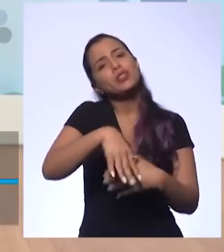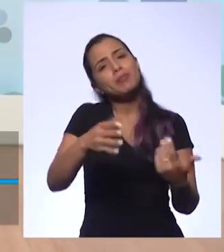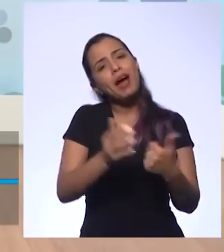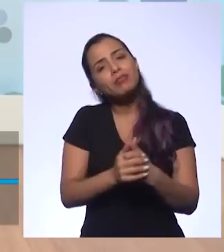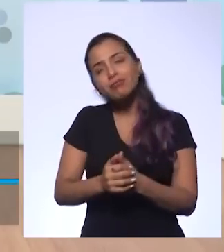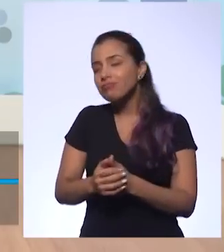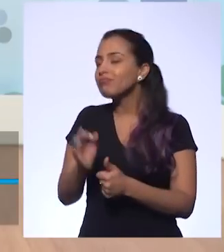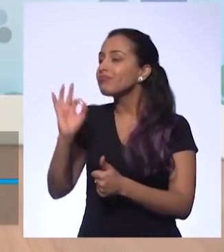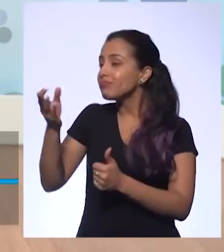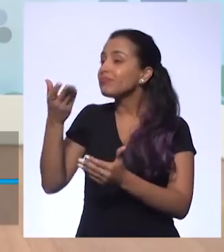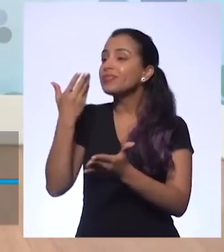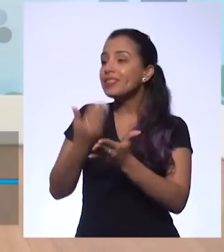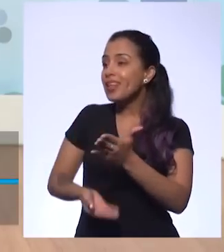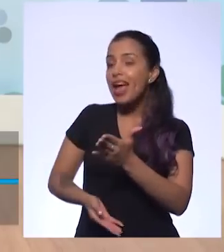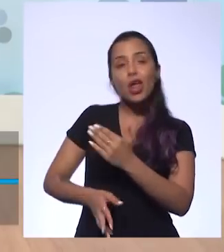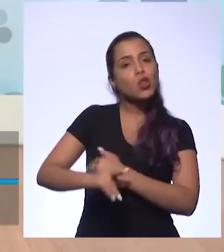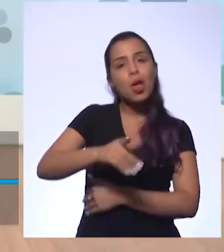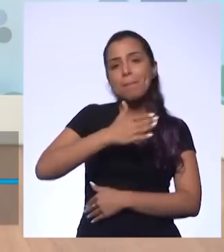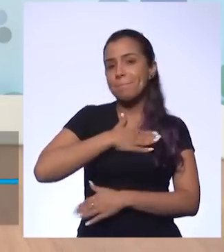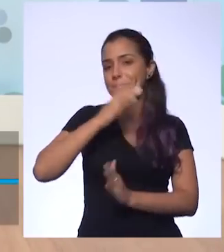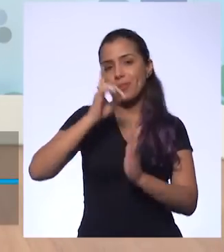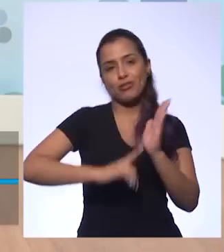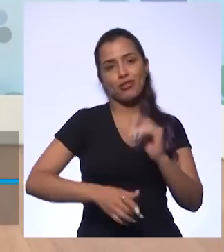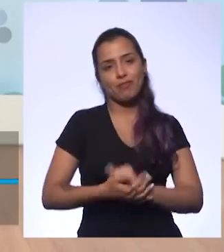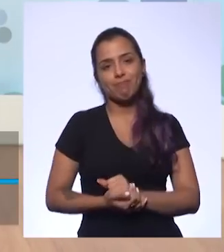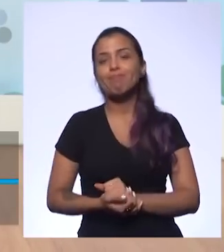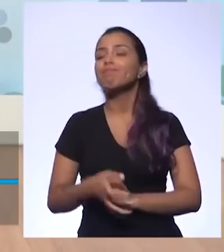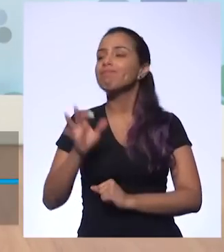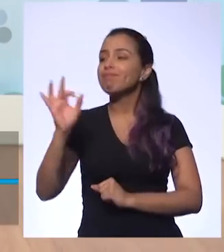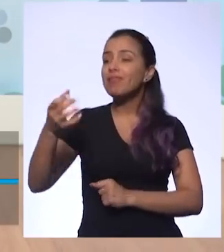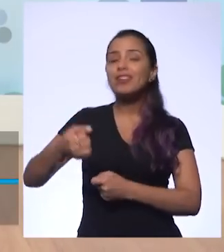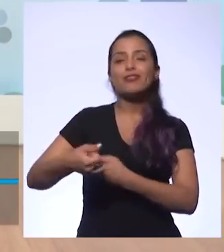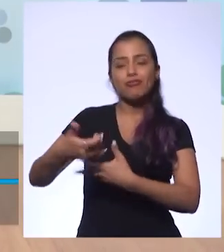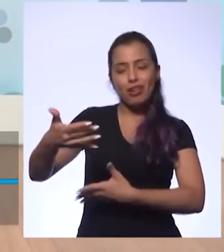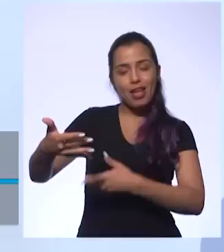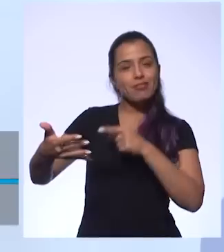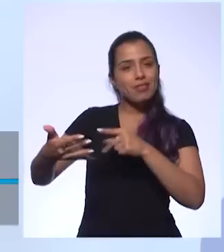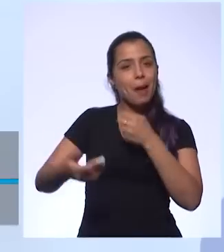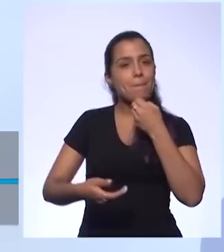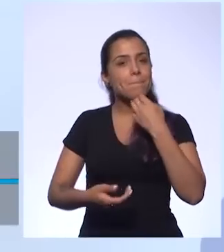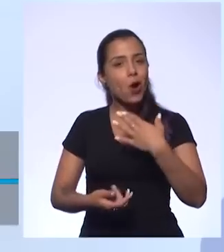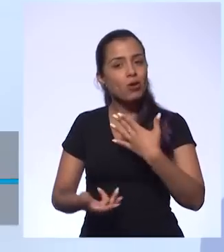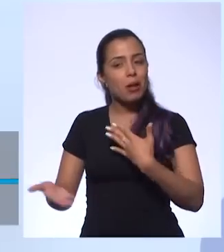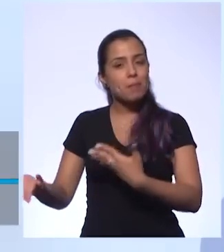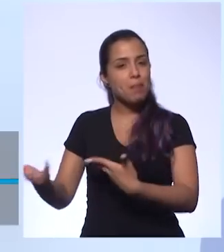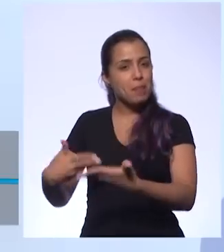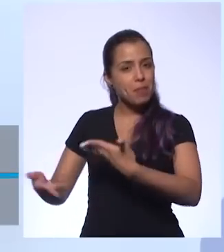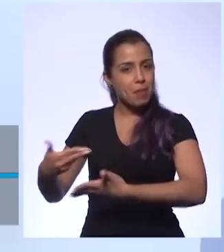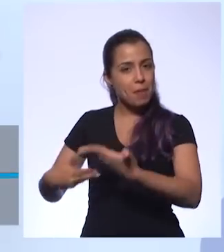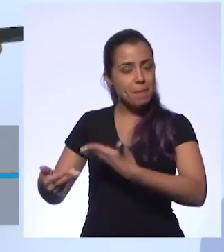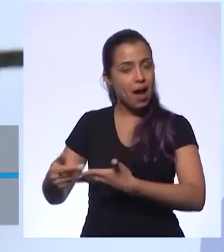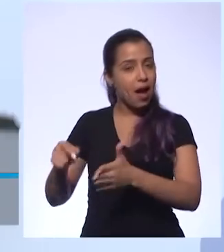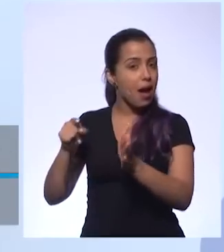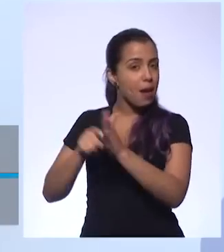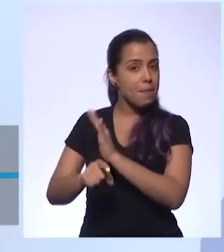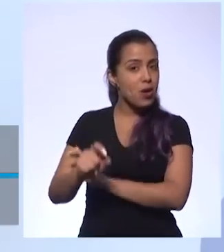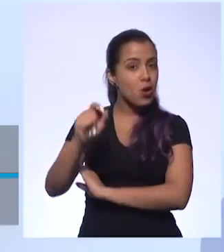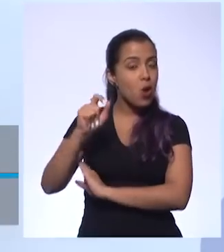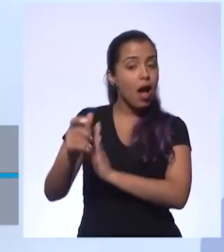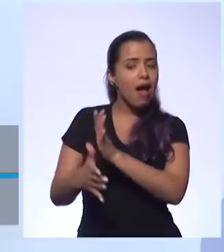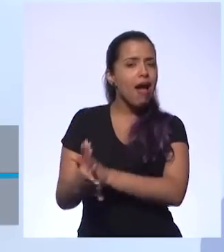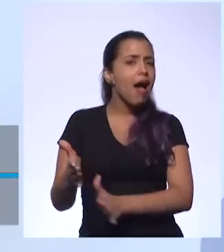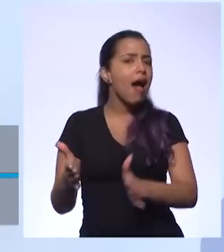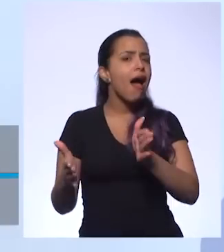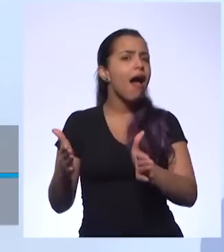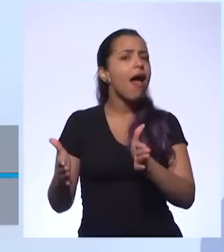Perdi. E Não é mais assim, um direito meu. nossa, o chat tá muito bom. E os alunos estão falando muito e tal. A pergunta era, a que época esse pai